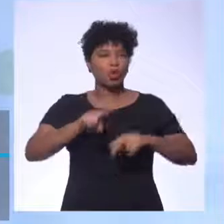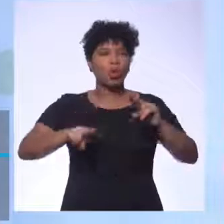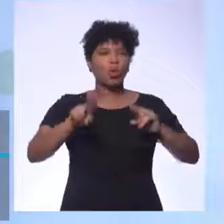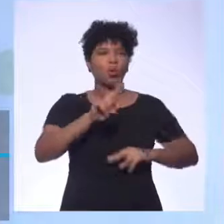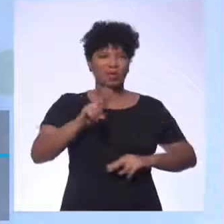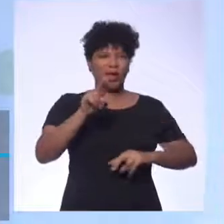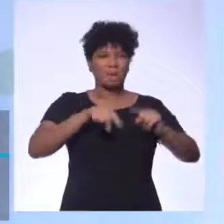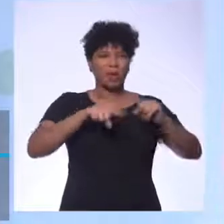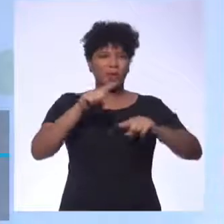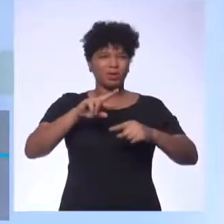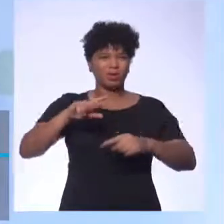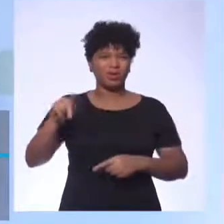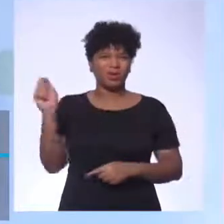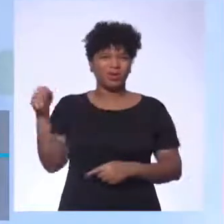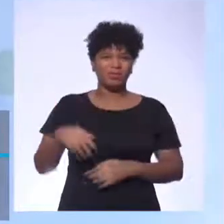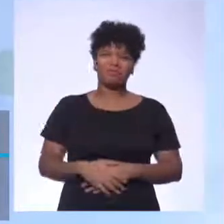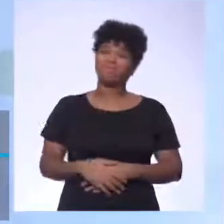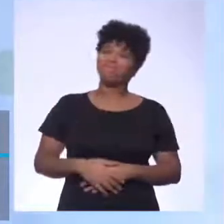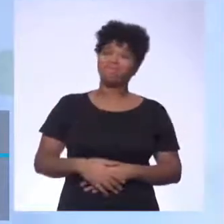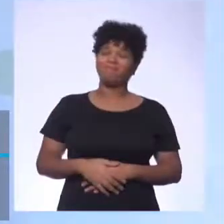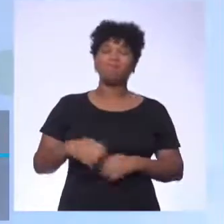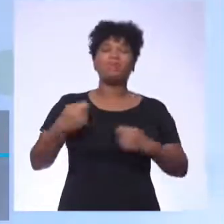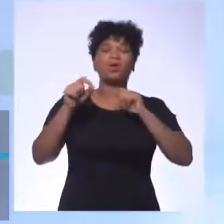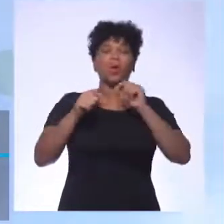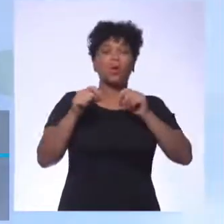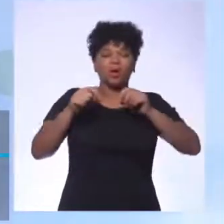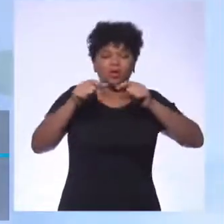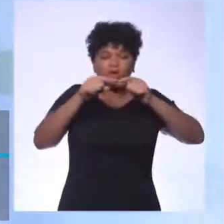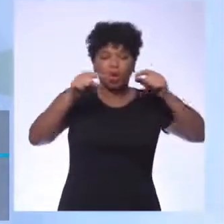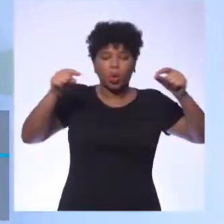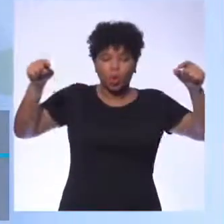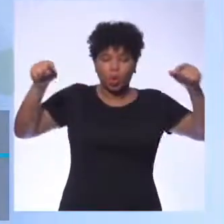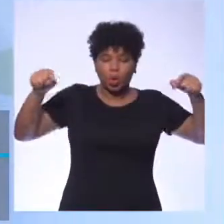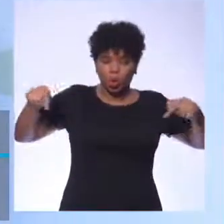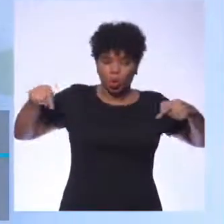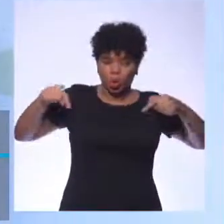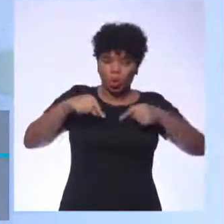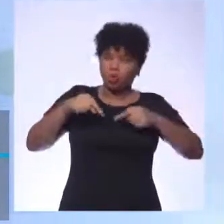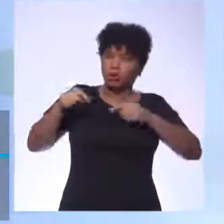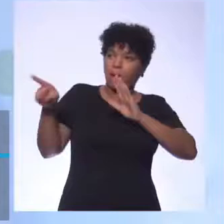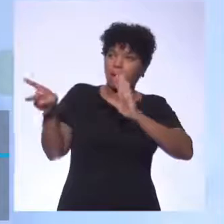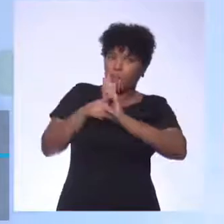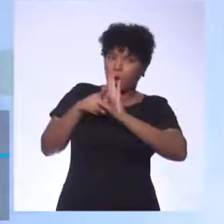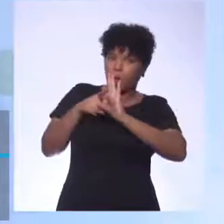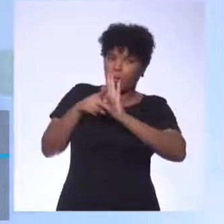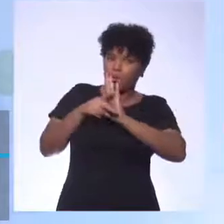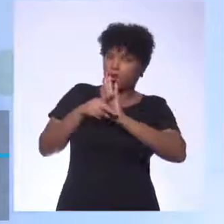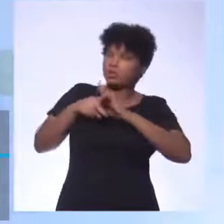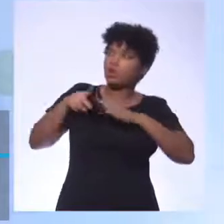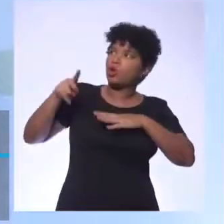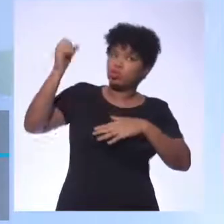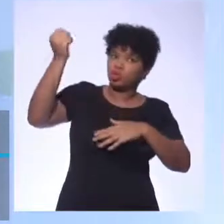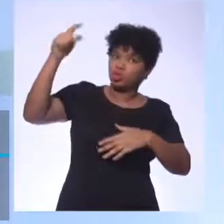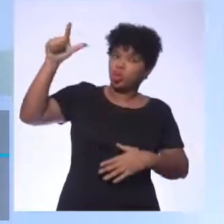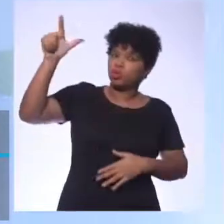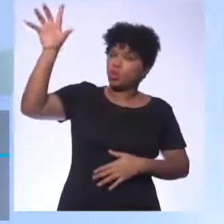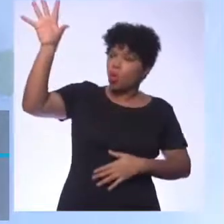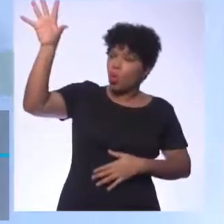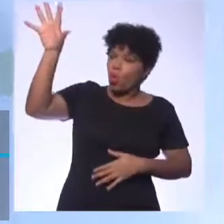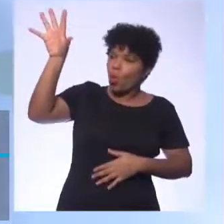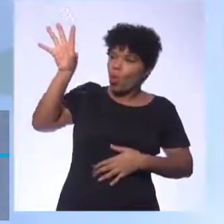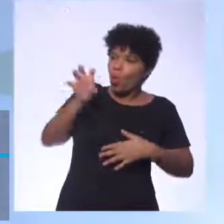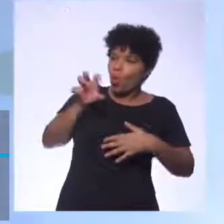sílica, né? Ou de algum outro mineral. Então, para eu explorar esse mineral, esse minério, no caso, eu